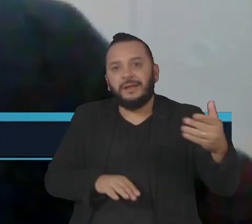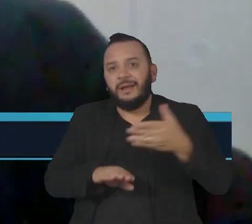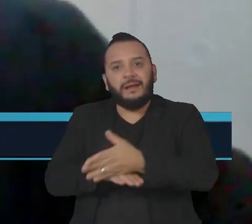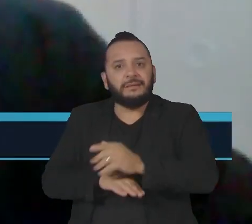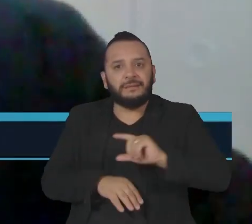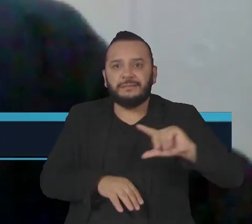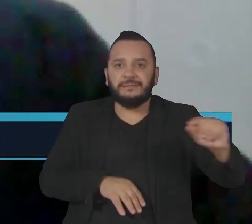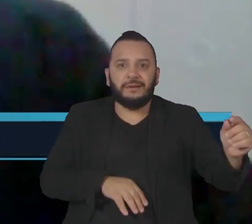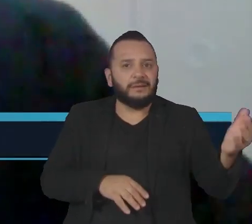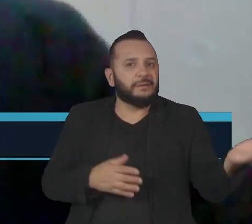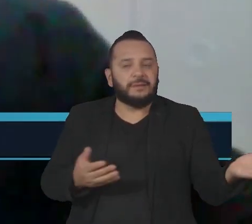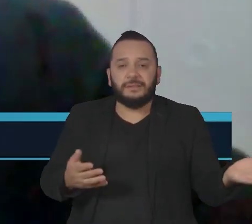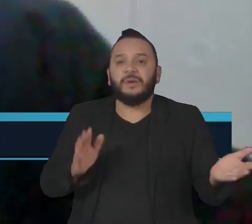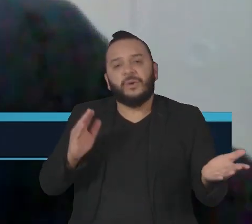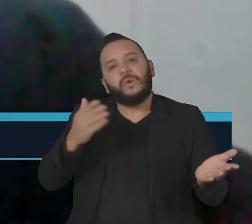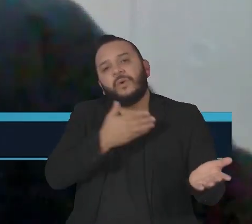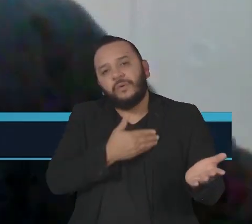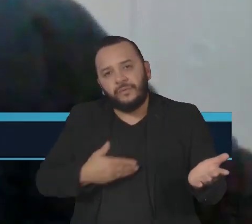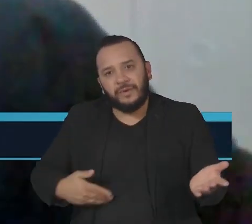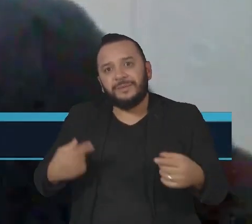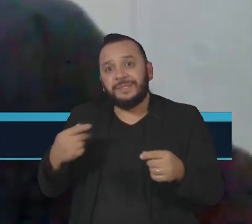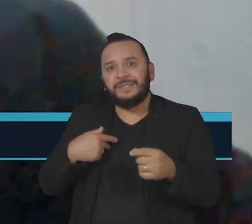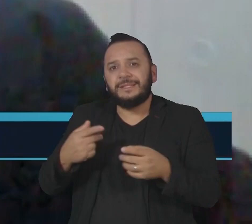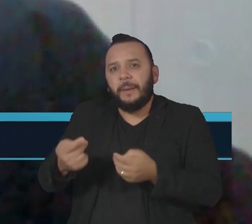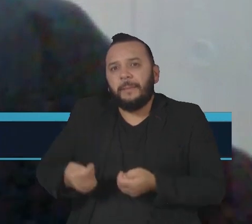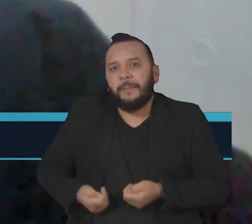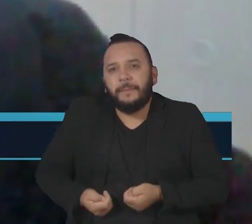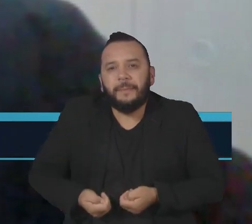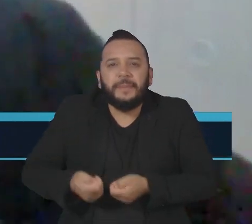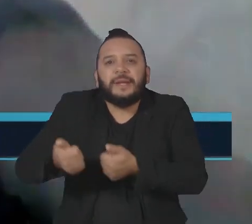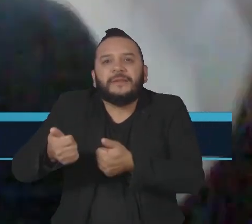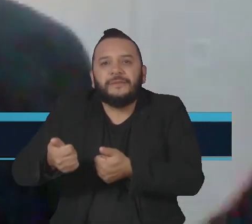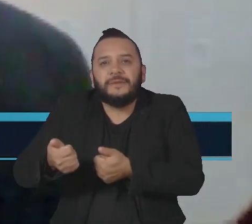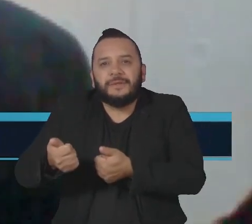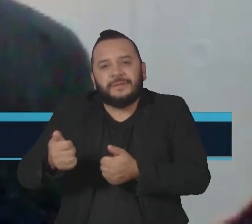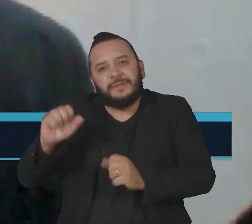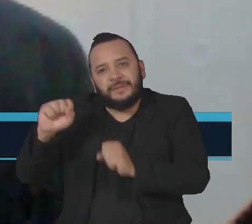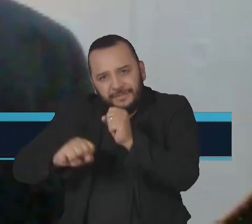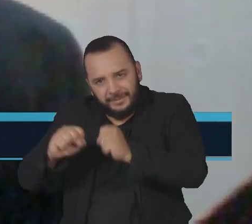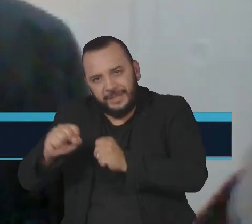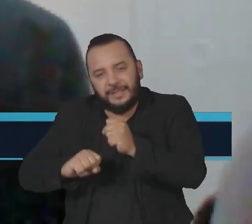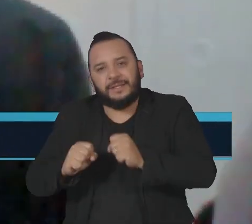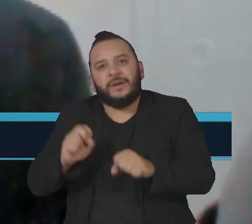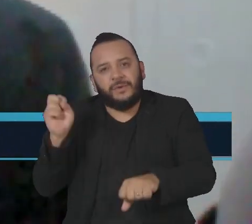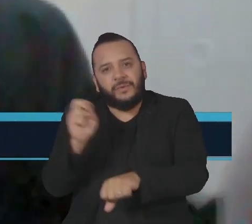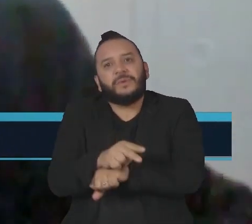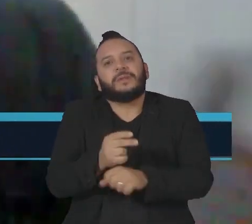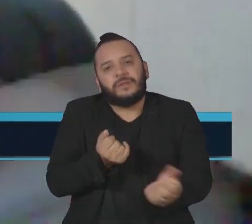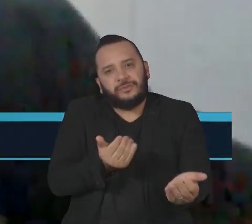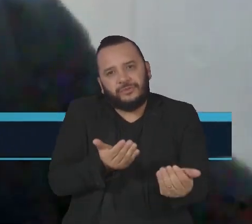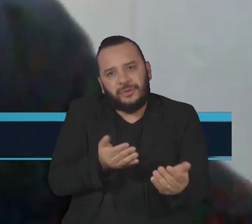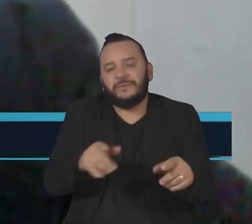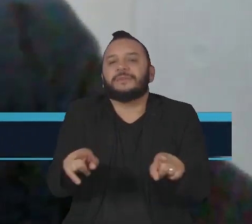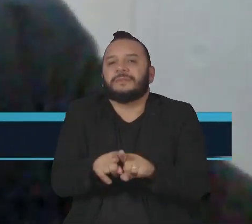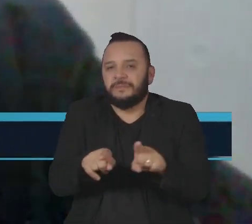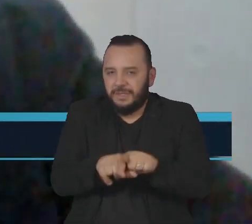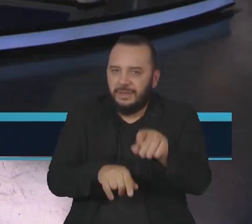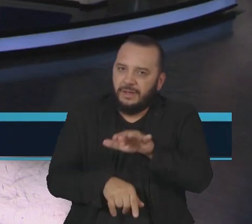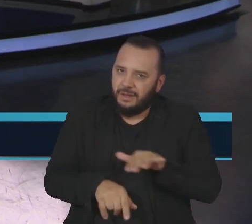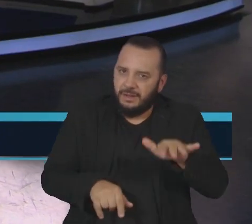medidas que o governo pode fazer para reduzir o número de nenéns. E o sistema educacional tem que cumprir a sua